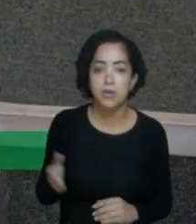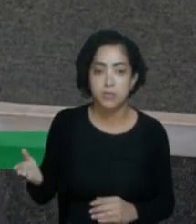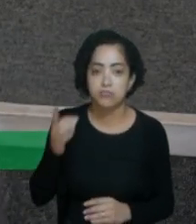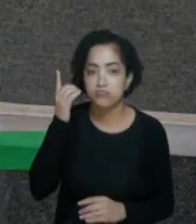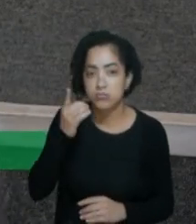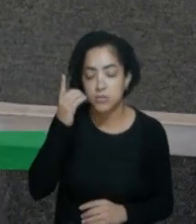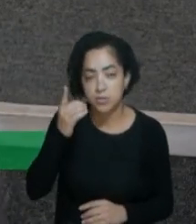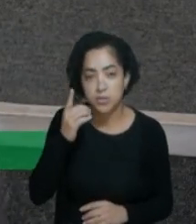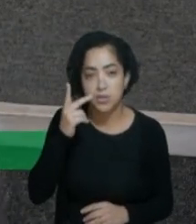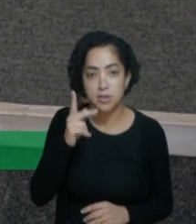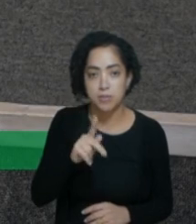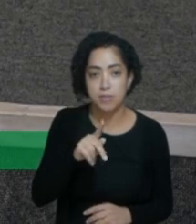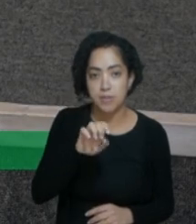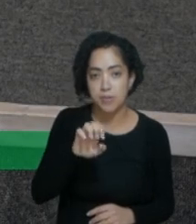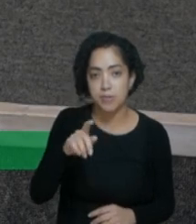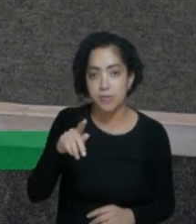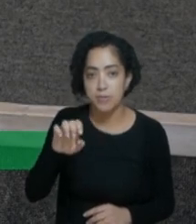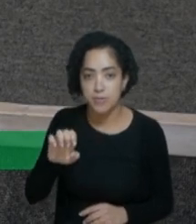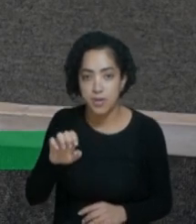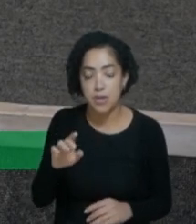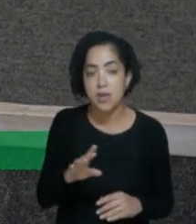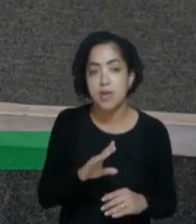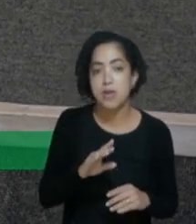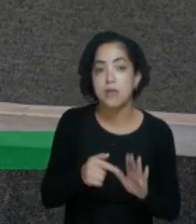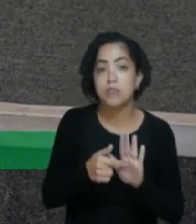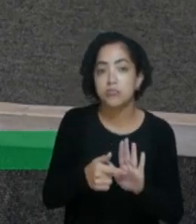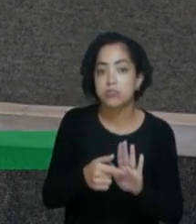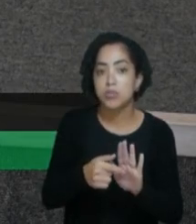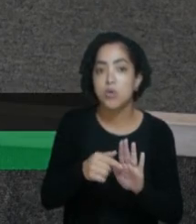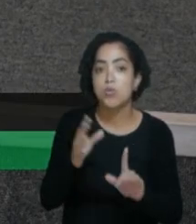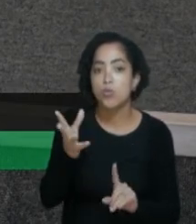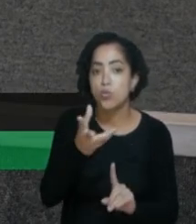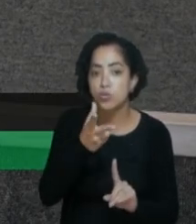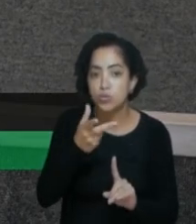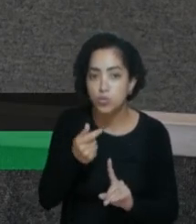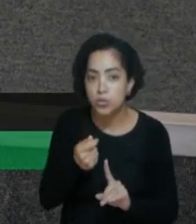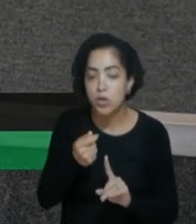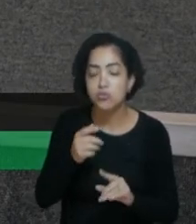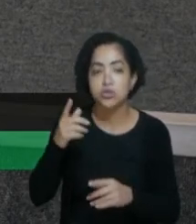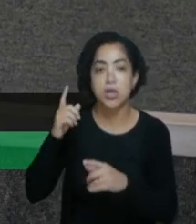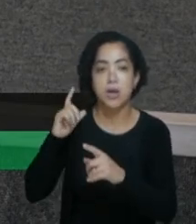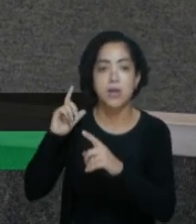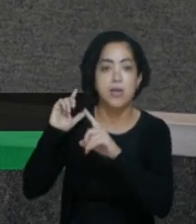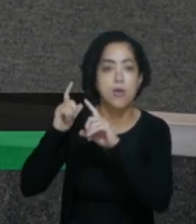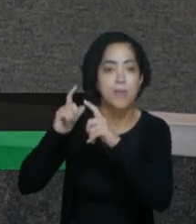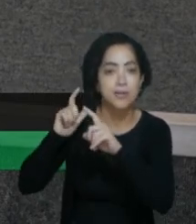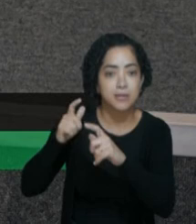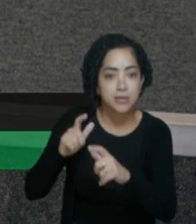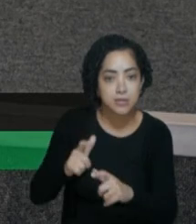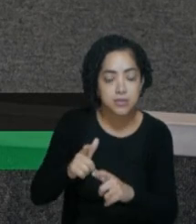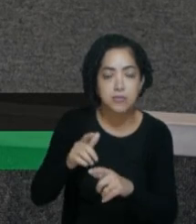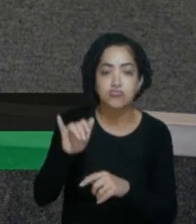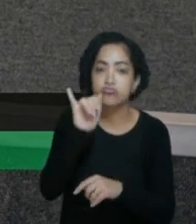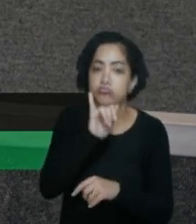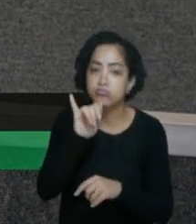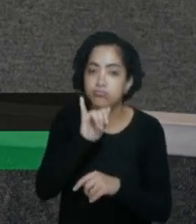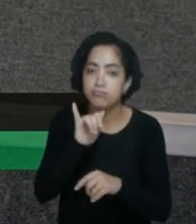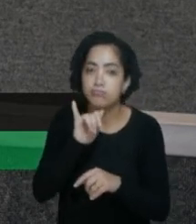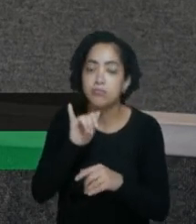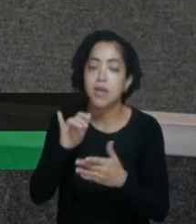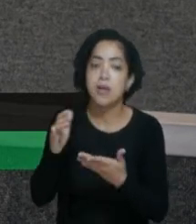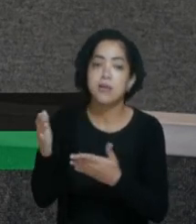Deputado PP Colaço ele fundamenta que essa manifestação cultural é uma tradição já enraizada na cultura dos imigrantes italianos que se estabeleceram no